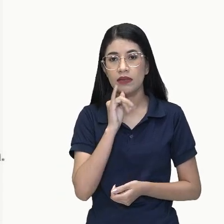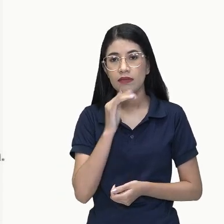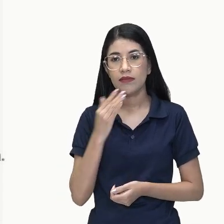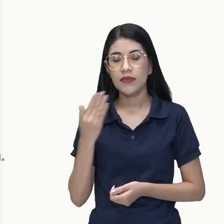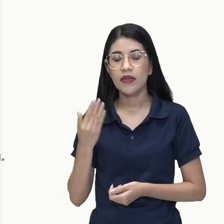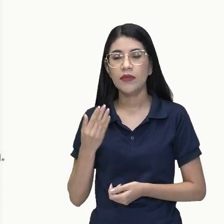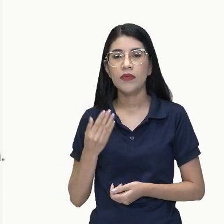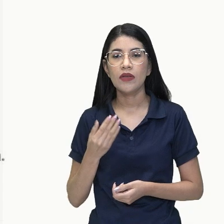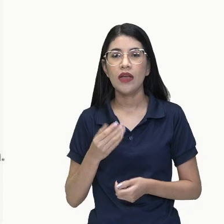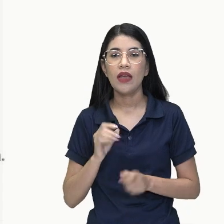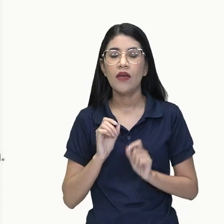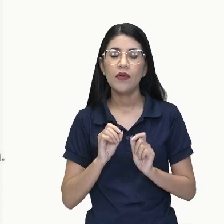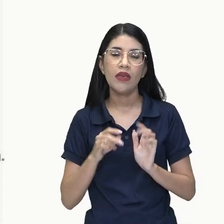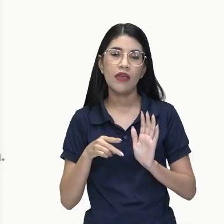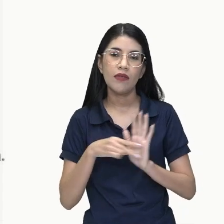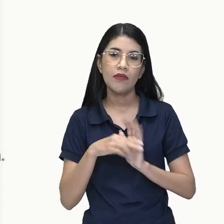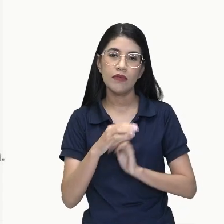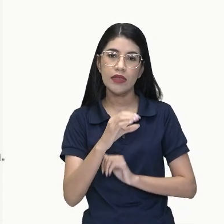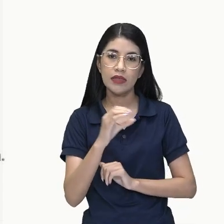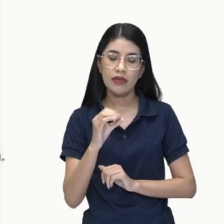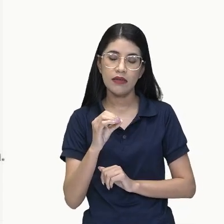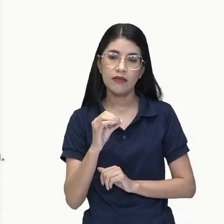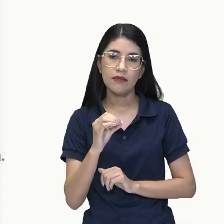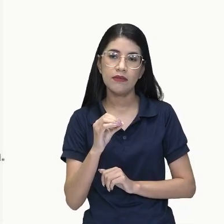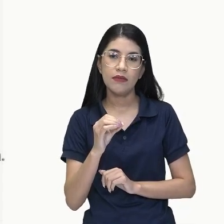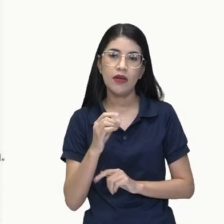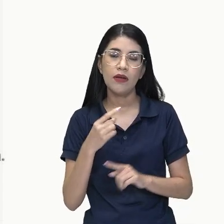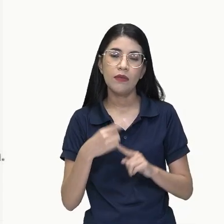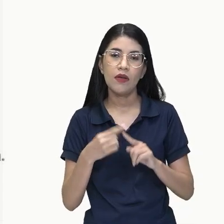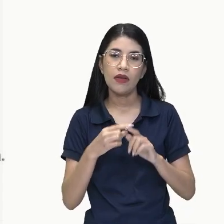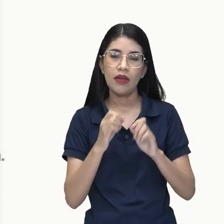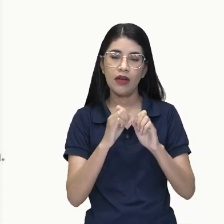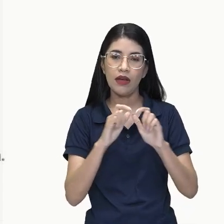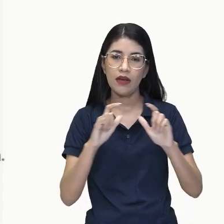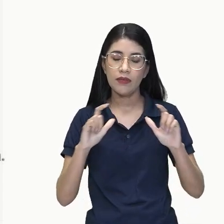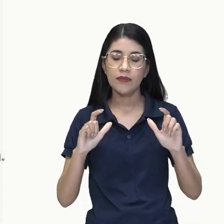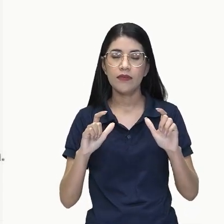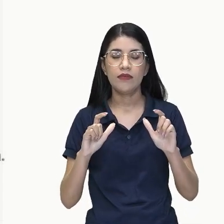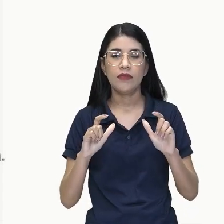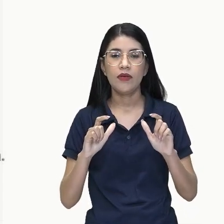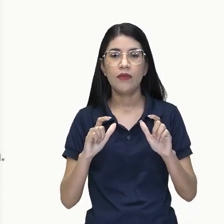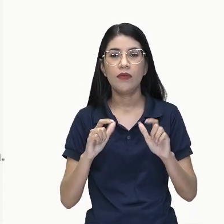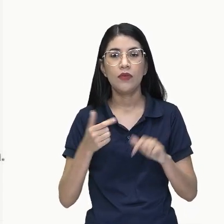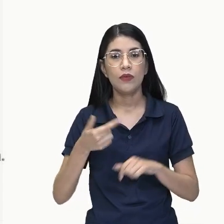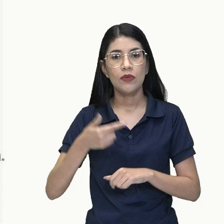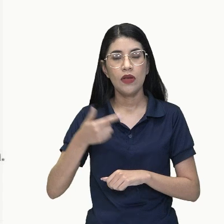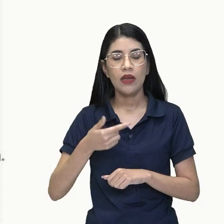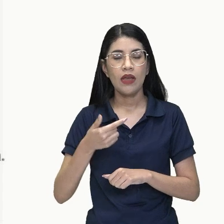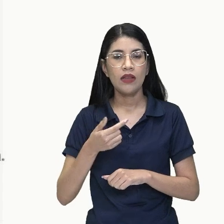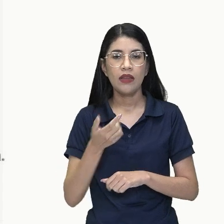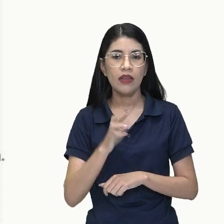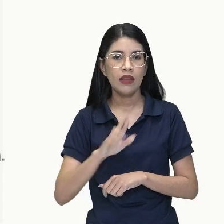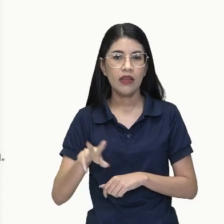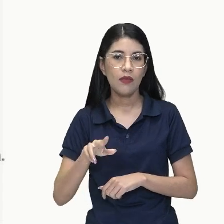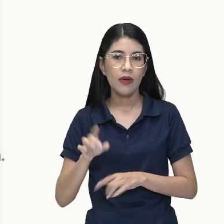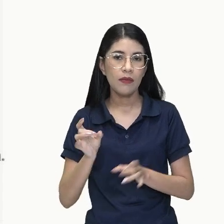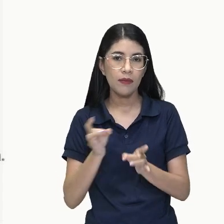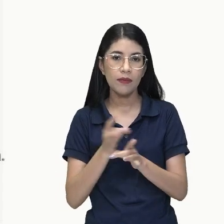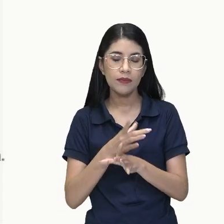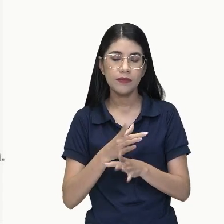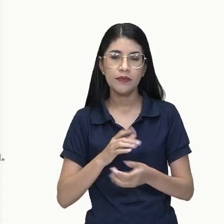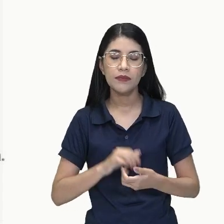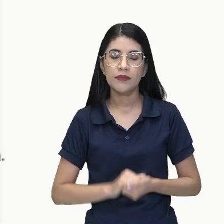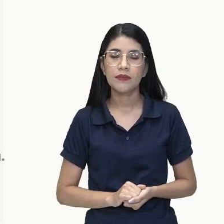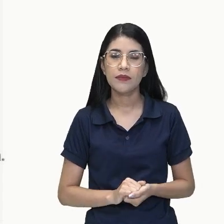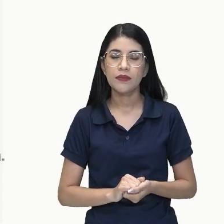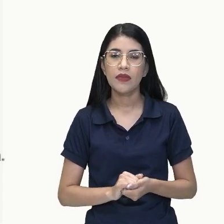gente vai considerar como sendo zero, porque essa equação do segundo grau é uma equação incompleta, ok?